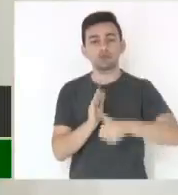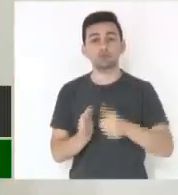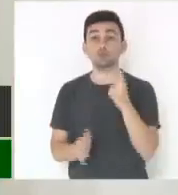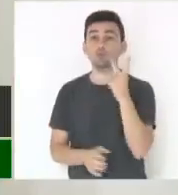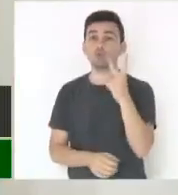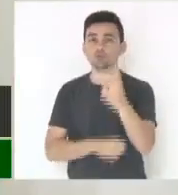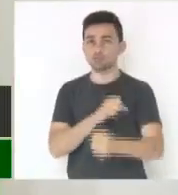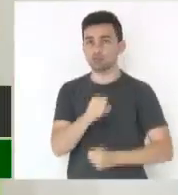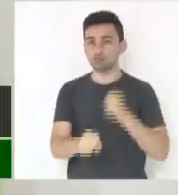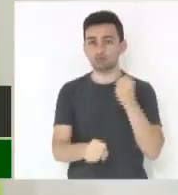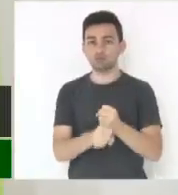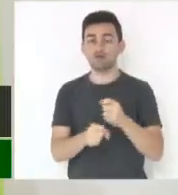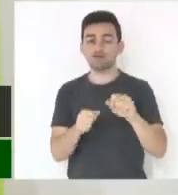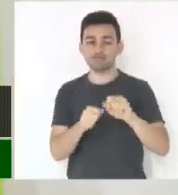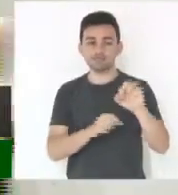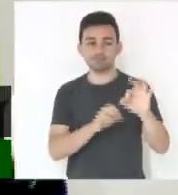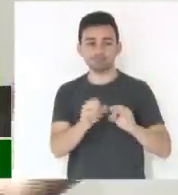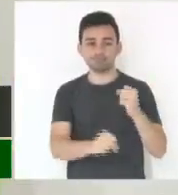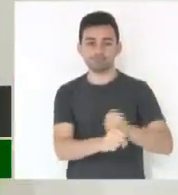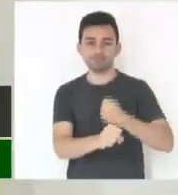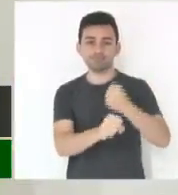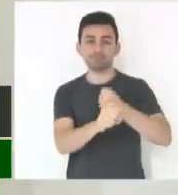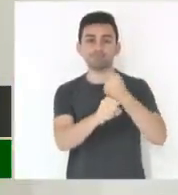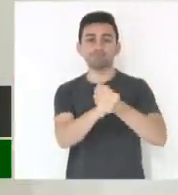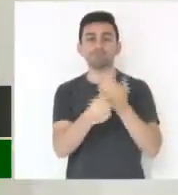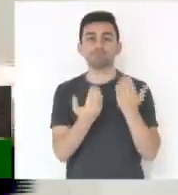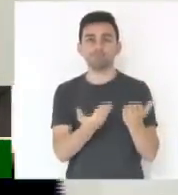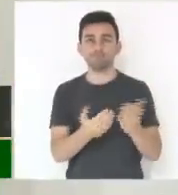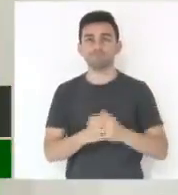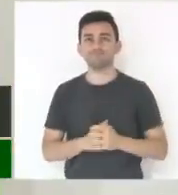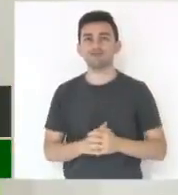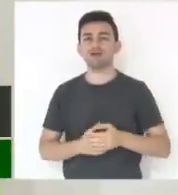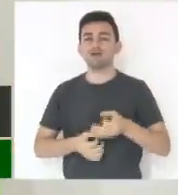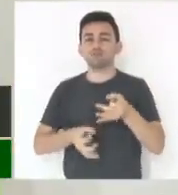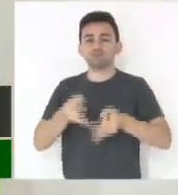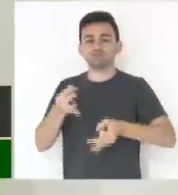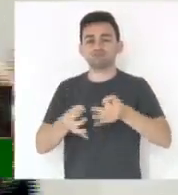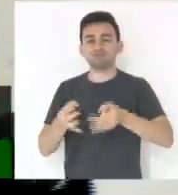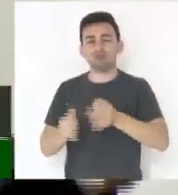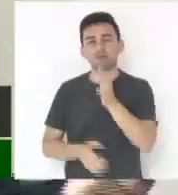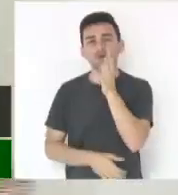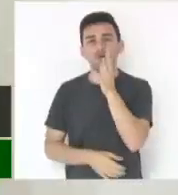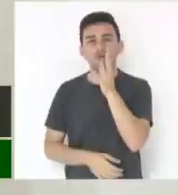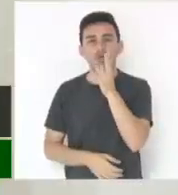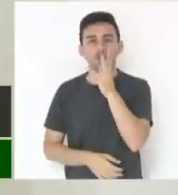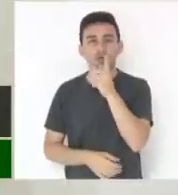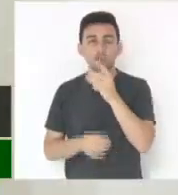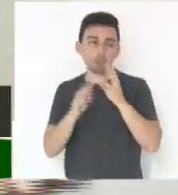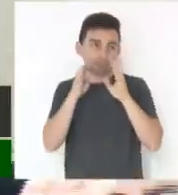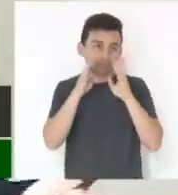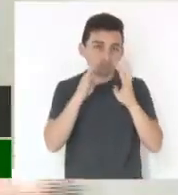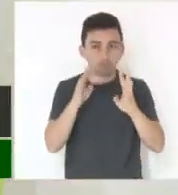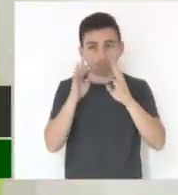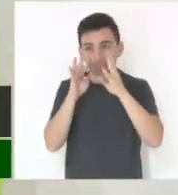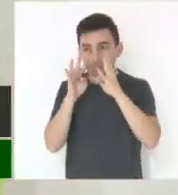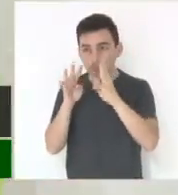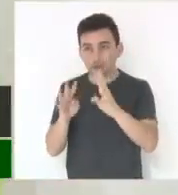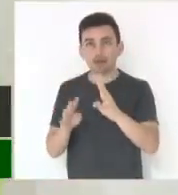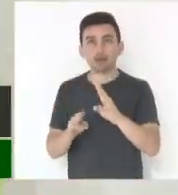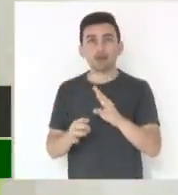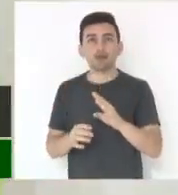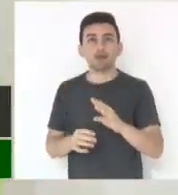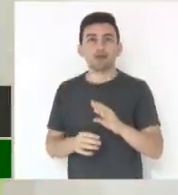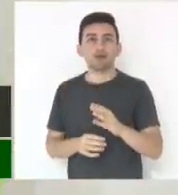realização daquela obra. A justiça é sempre morosa, procura ouvir todas as partes, é do